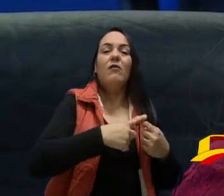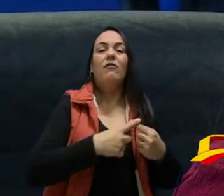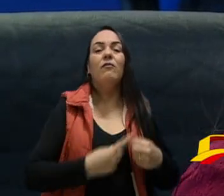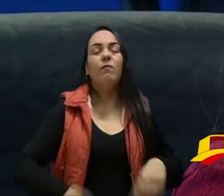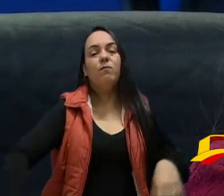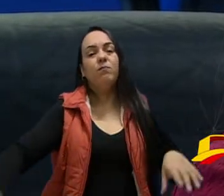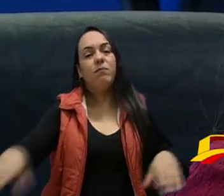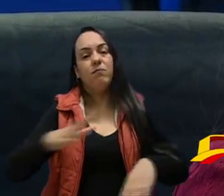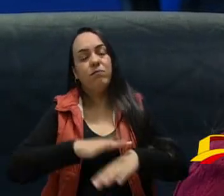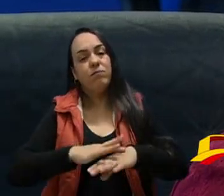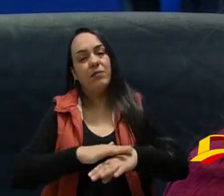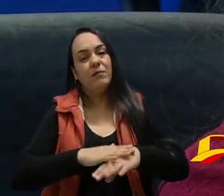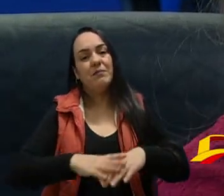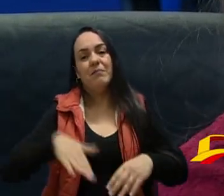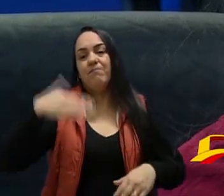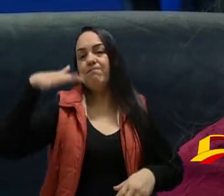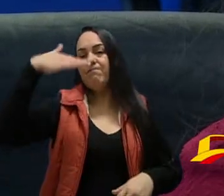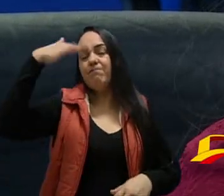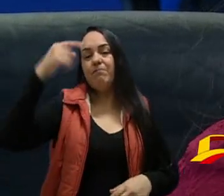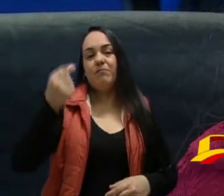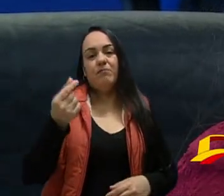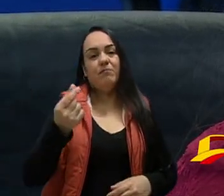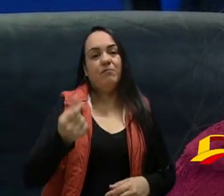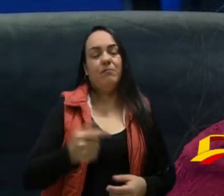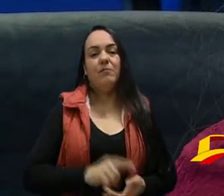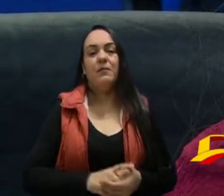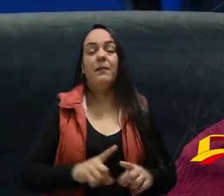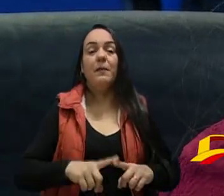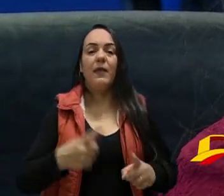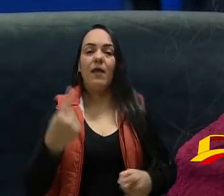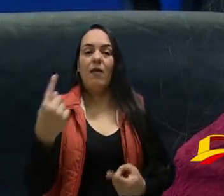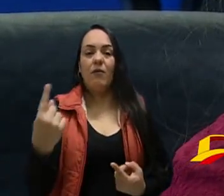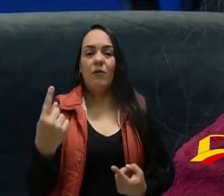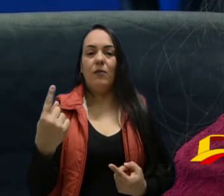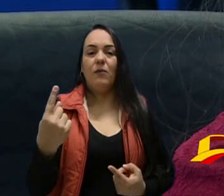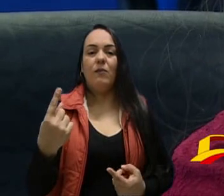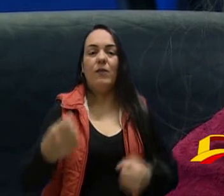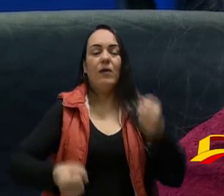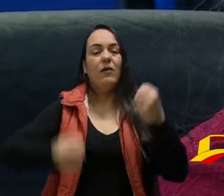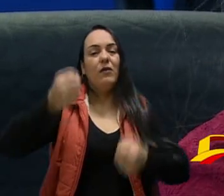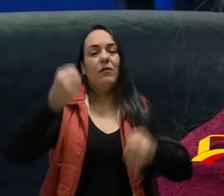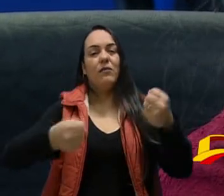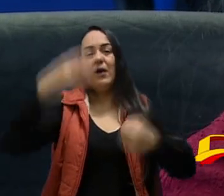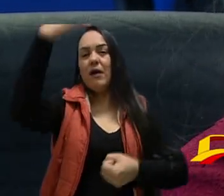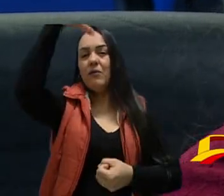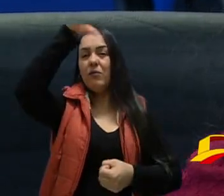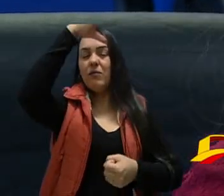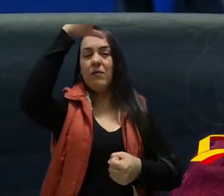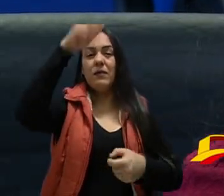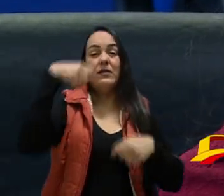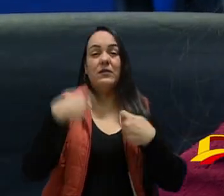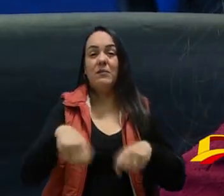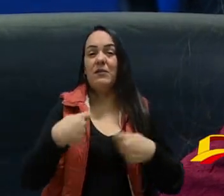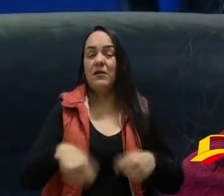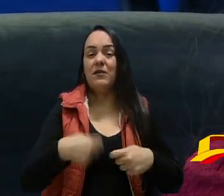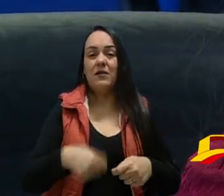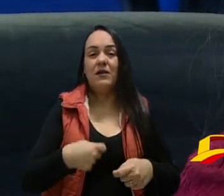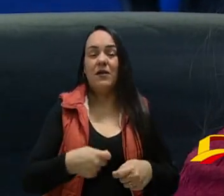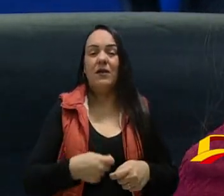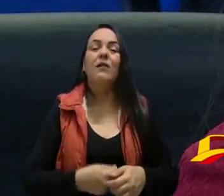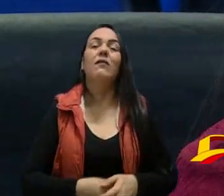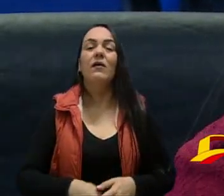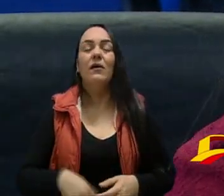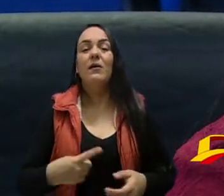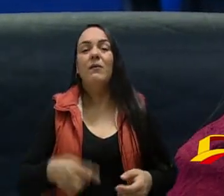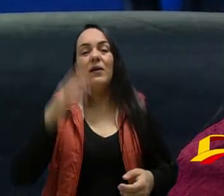valor muito caro por viagem locar uma ambulância se você precisar de mais uma a lei de licitações diz que eu